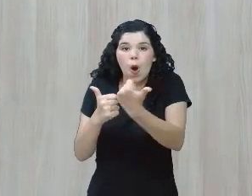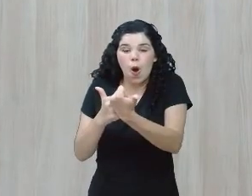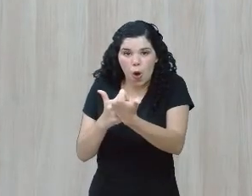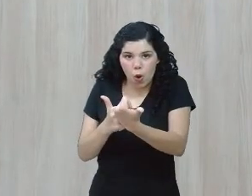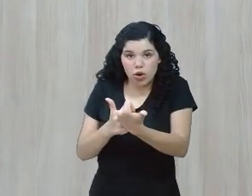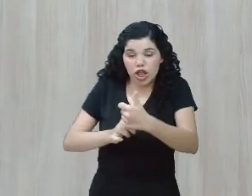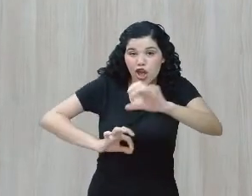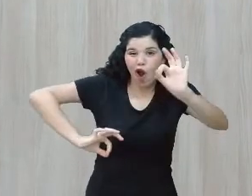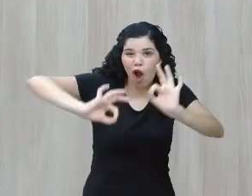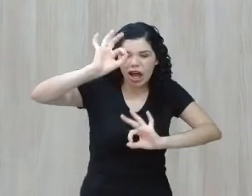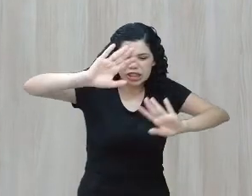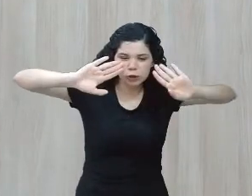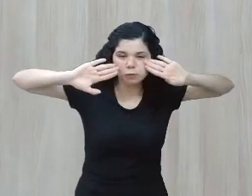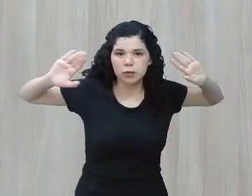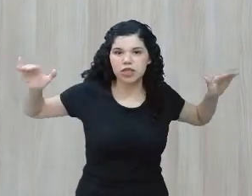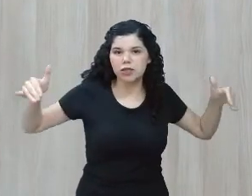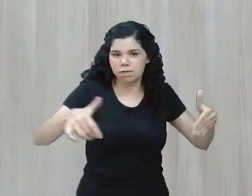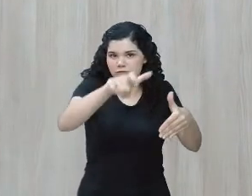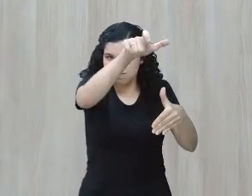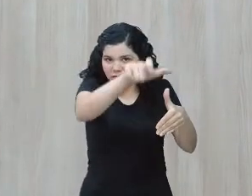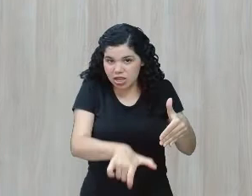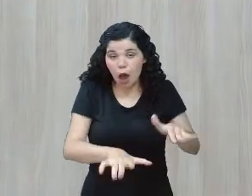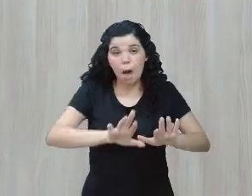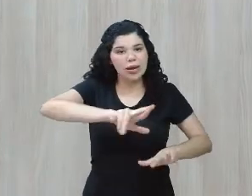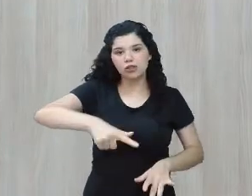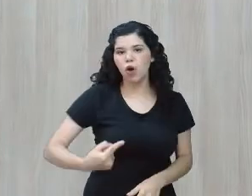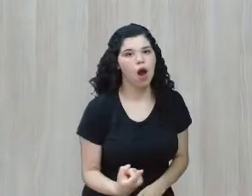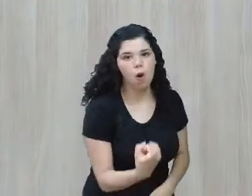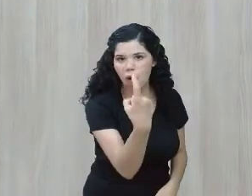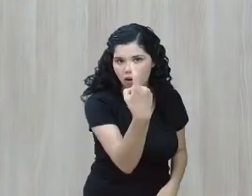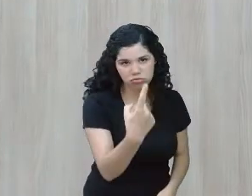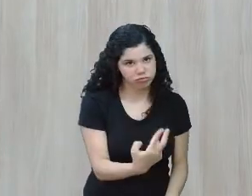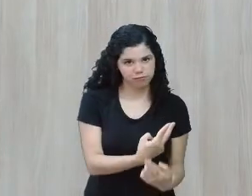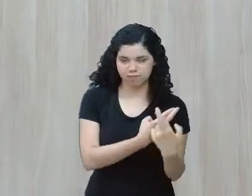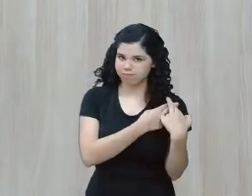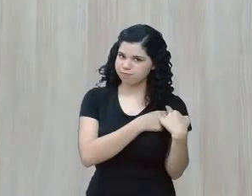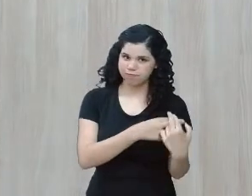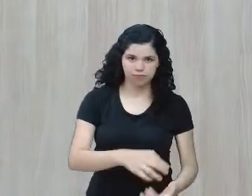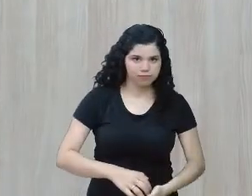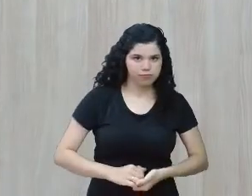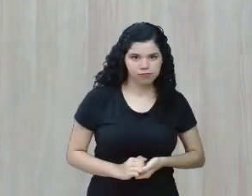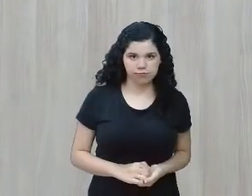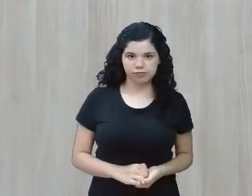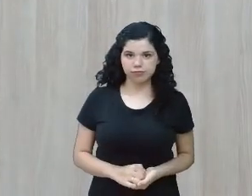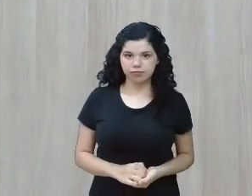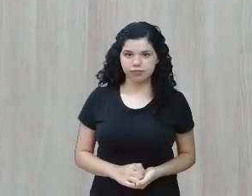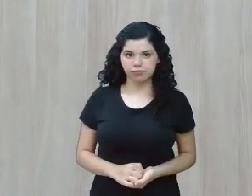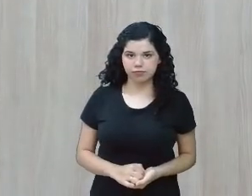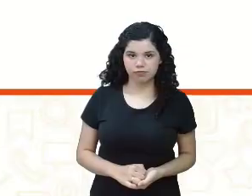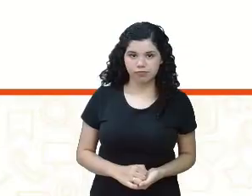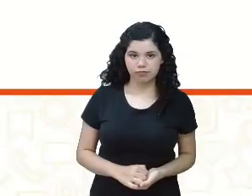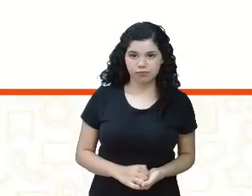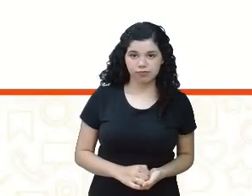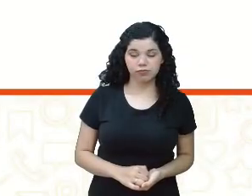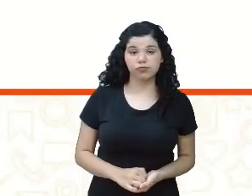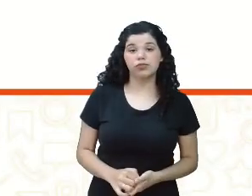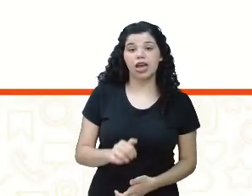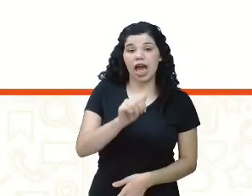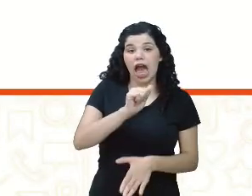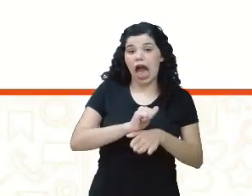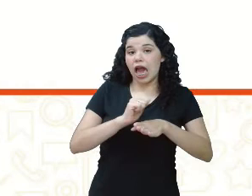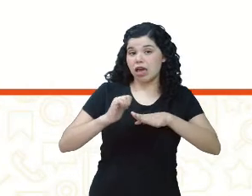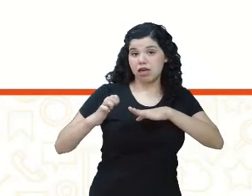em prol daquele estudante. Mas ele não é o único responsável. O AE não